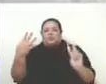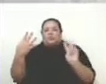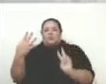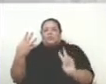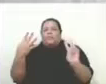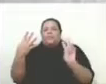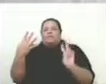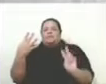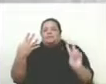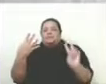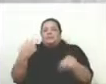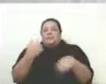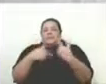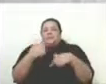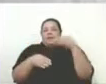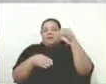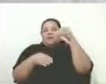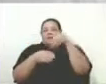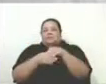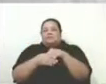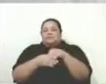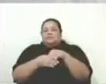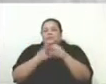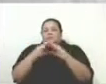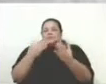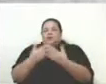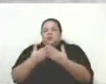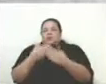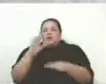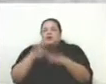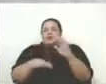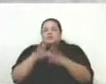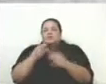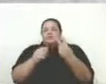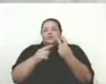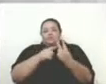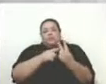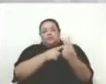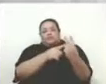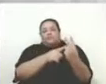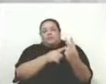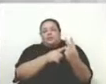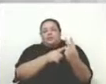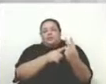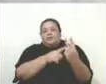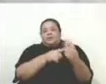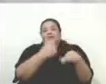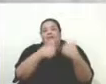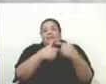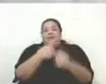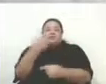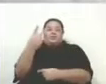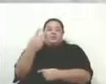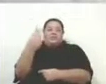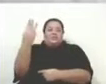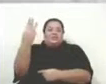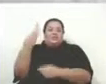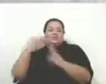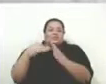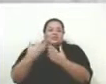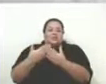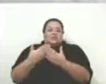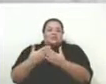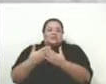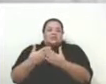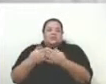escolas. Então, muitas vezes, uma dupla chega a atender duas ou três escolas. Então, é possível,